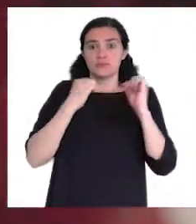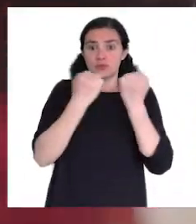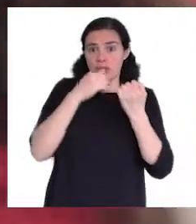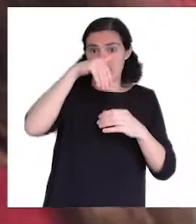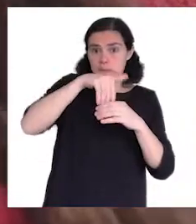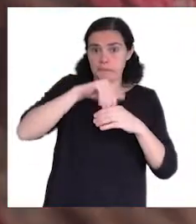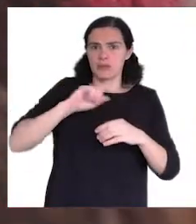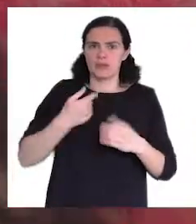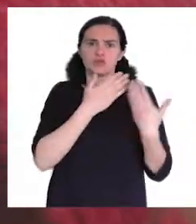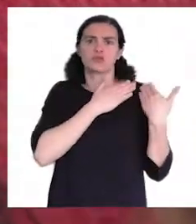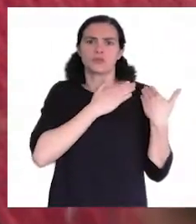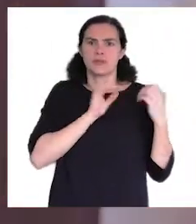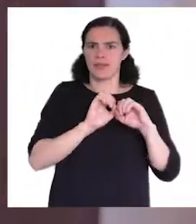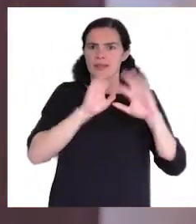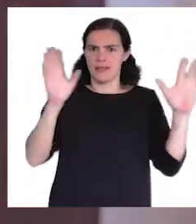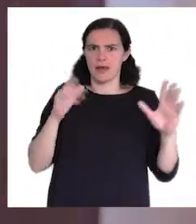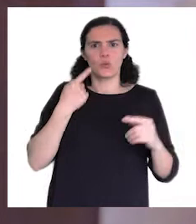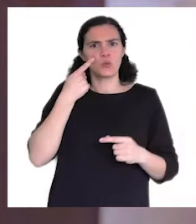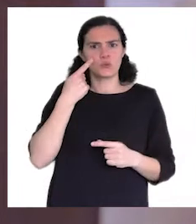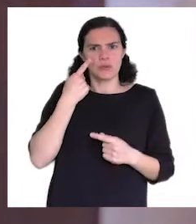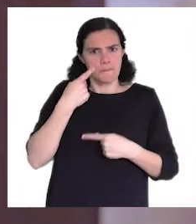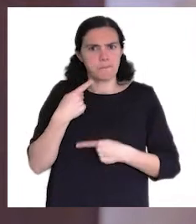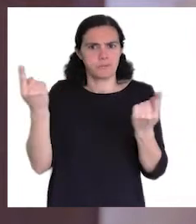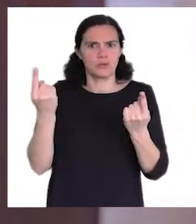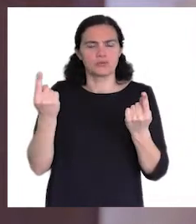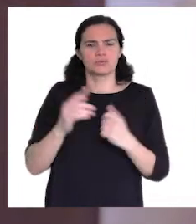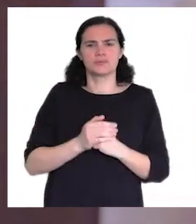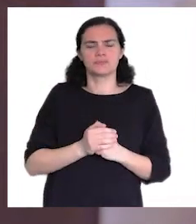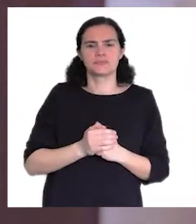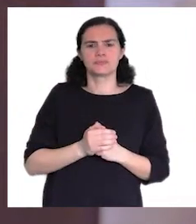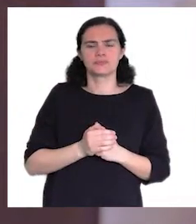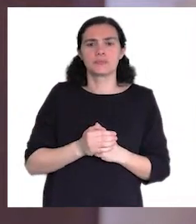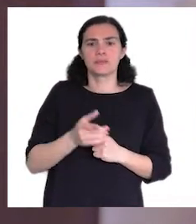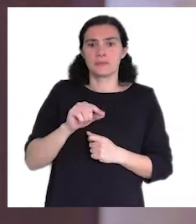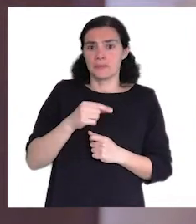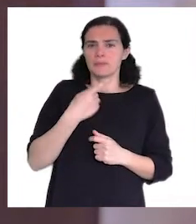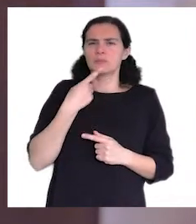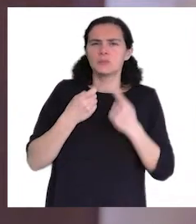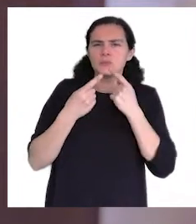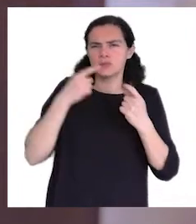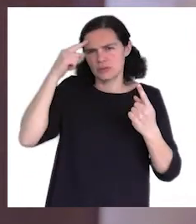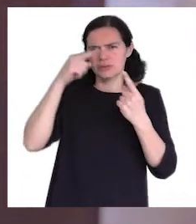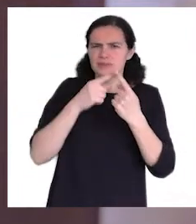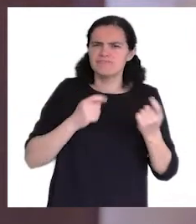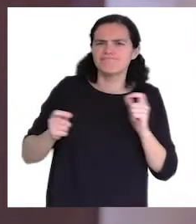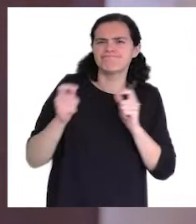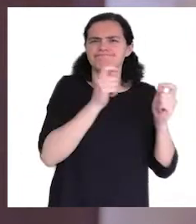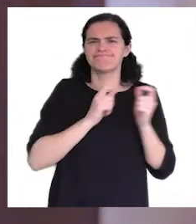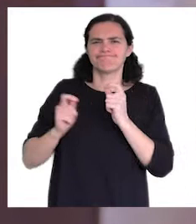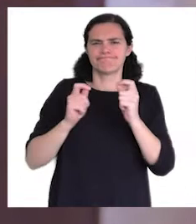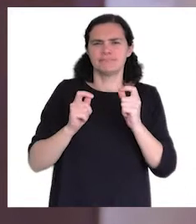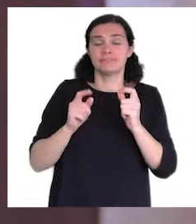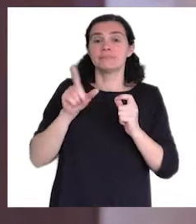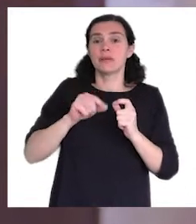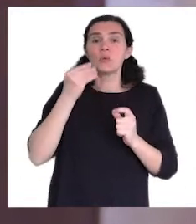numa sociedade, temos como responsabilidade, obviamente, dar a conhecer e colocar as questões para serem discutidas